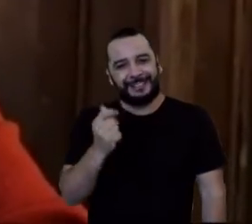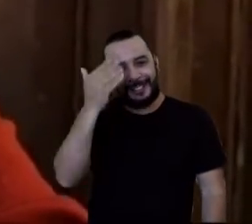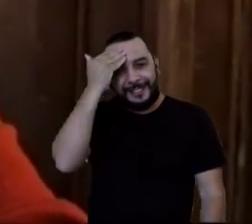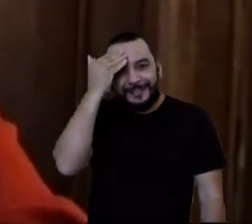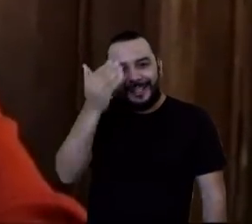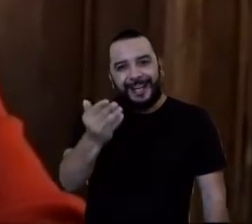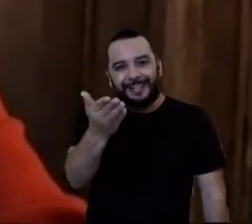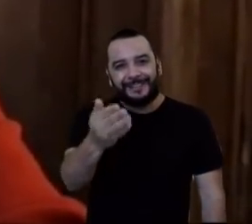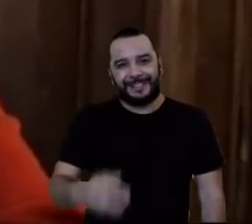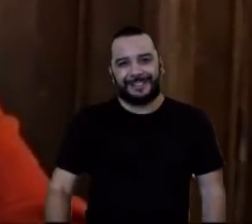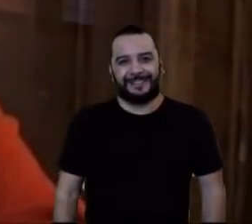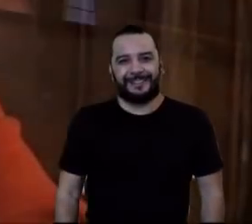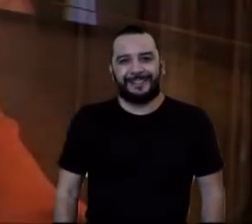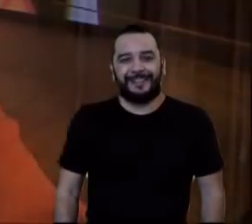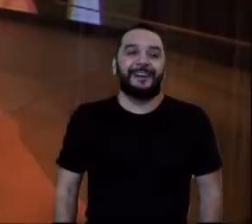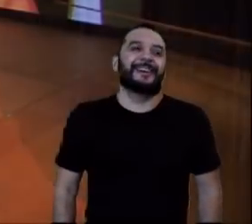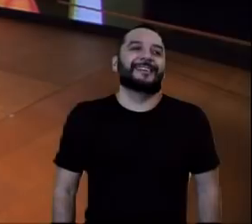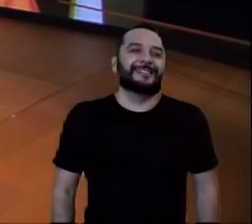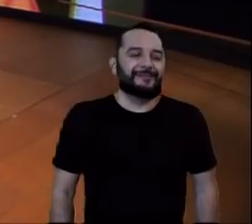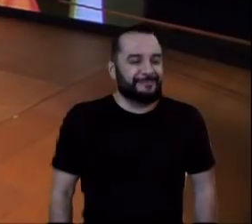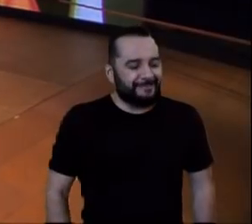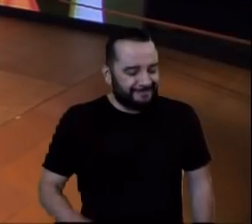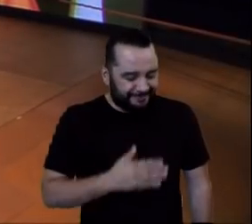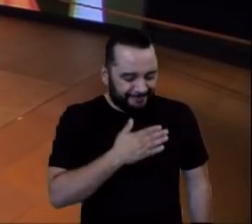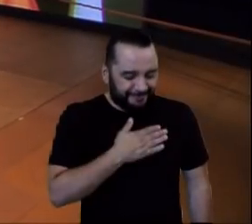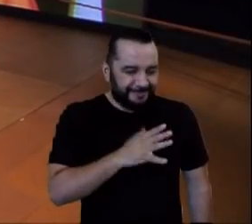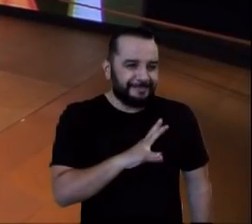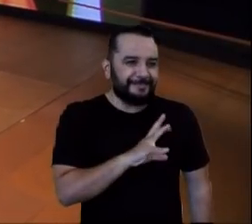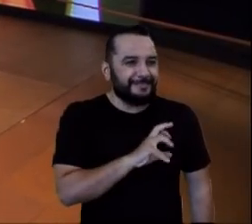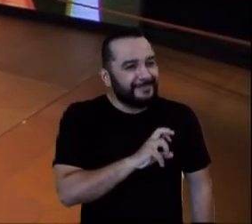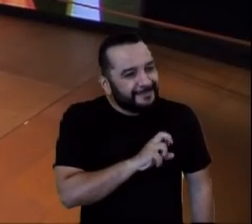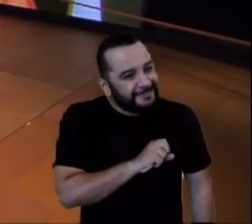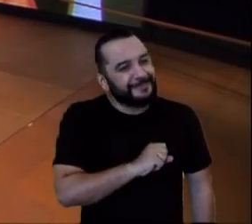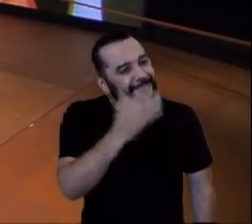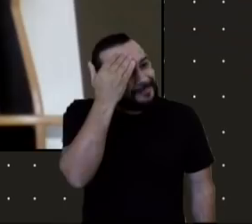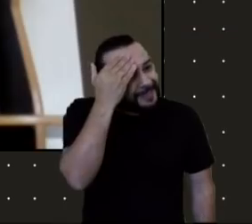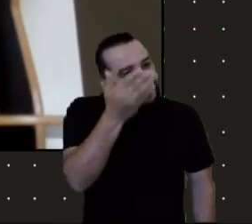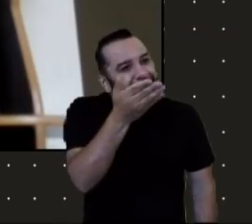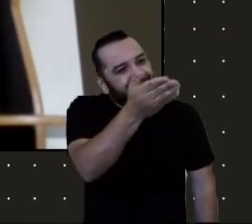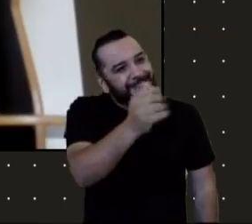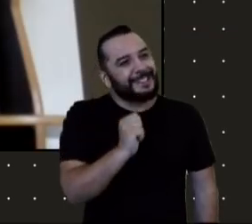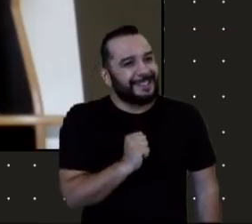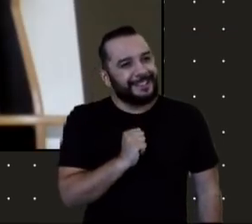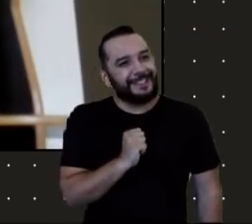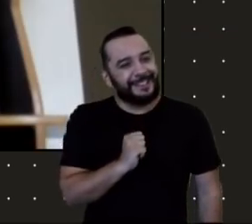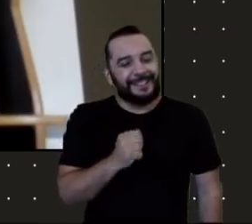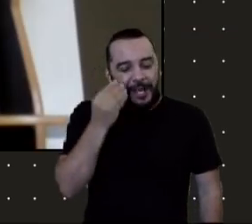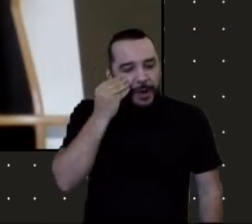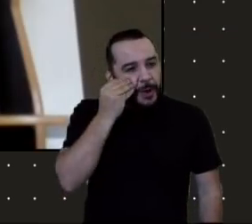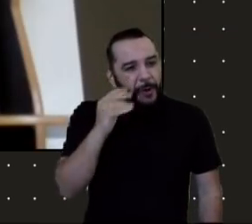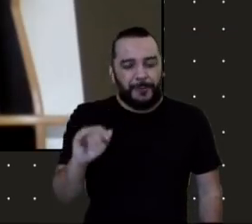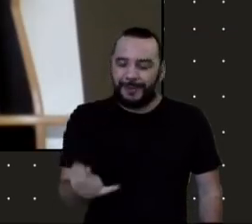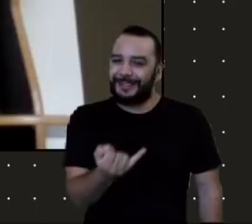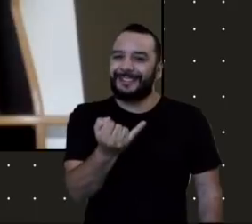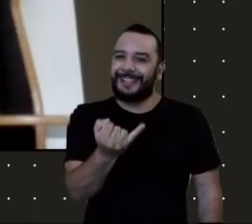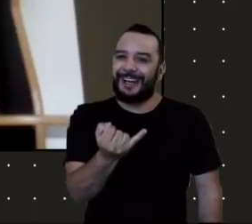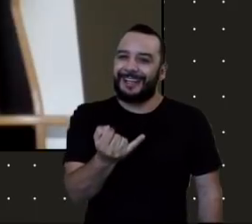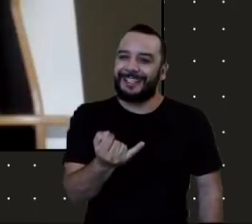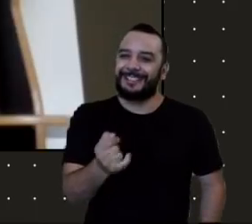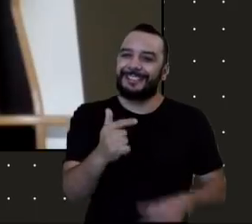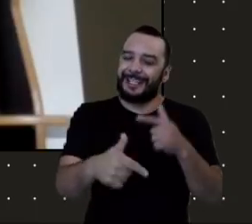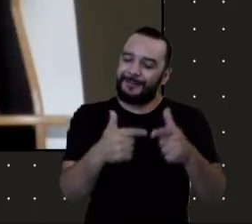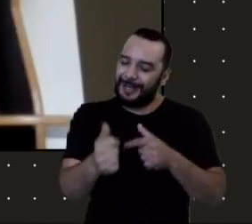muito bonita. E Beth é uma das atrizes mais sérias, mais confiantes que você